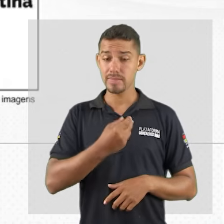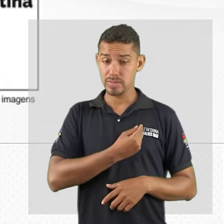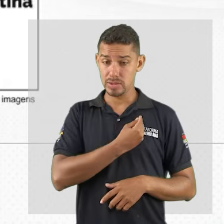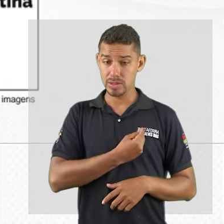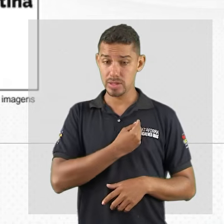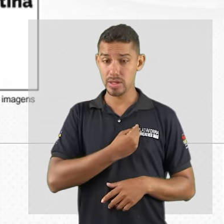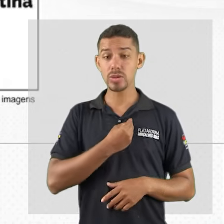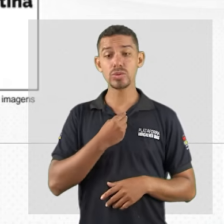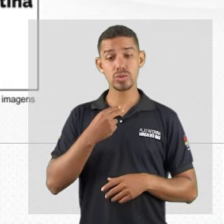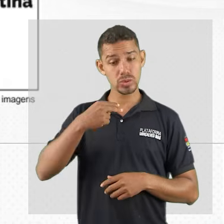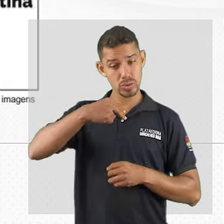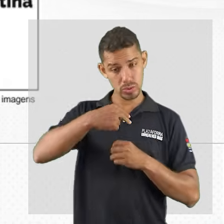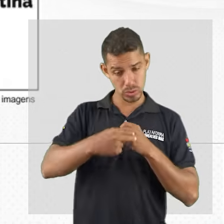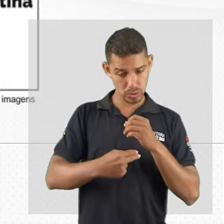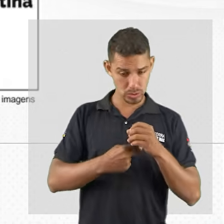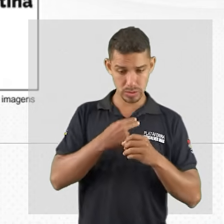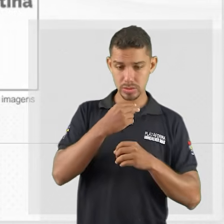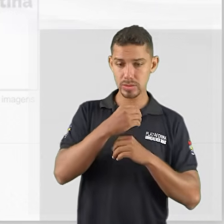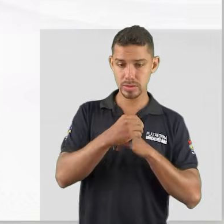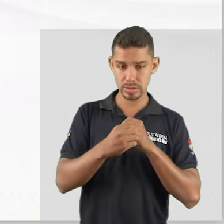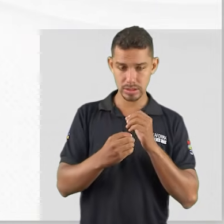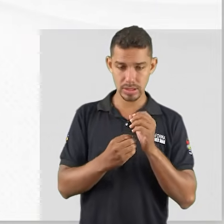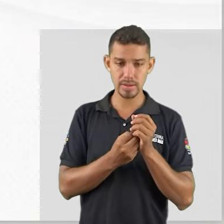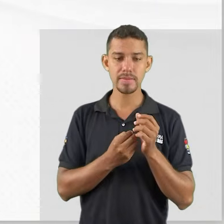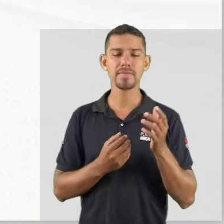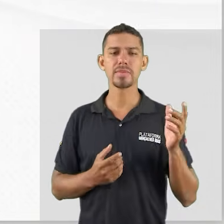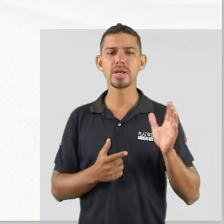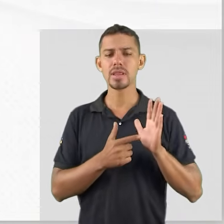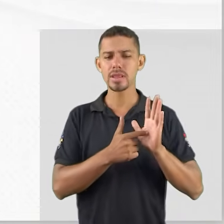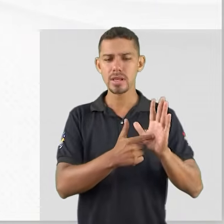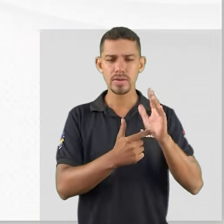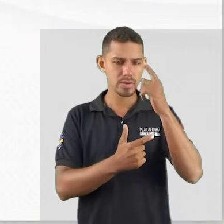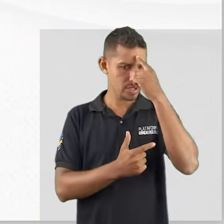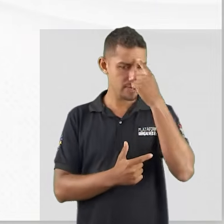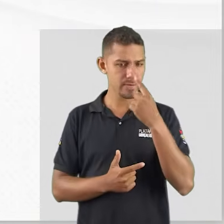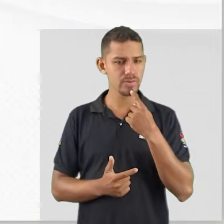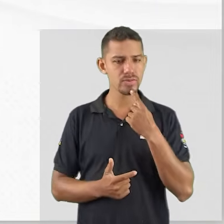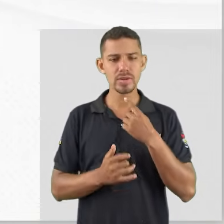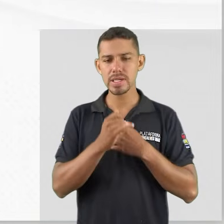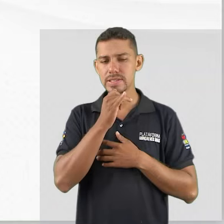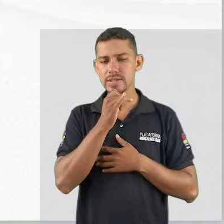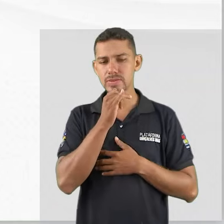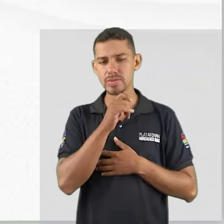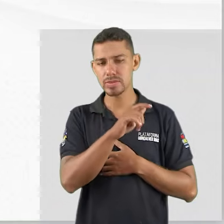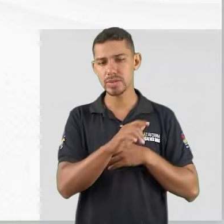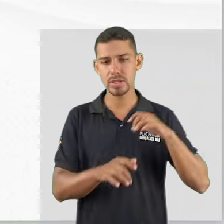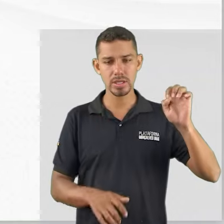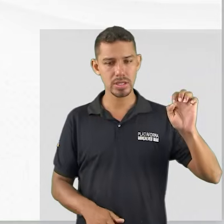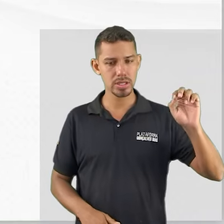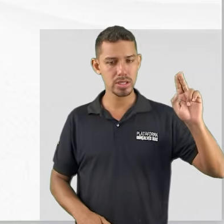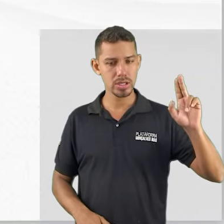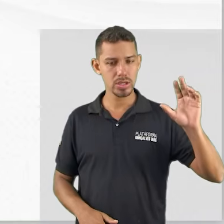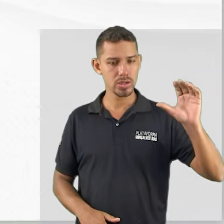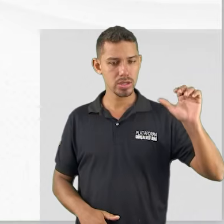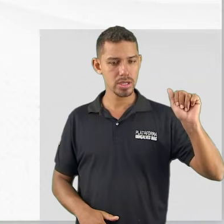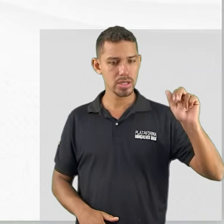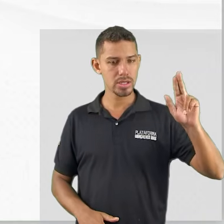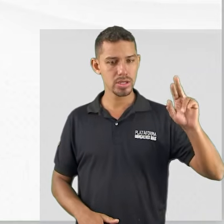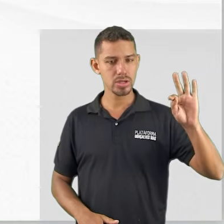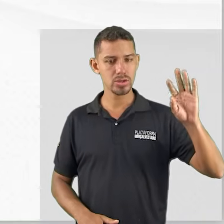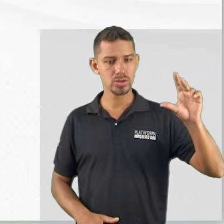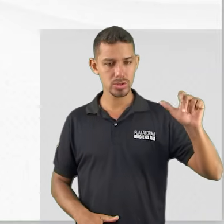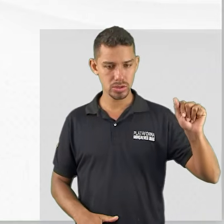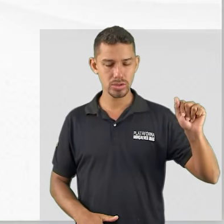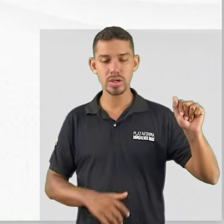núcleo celular. E como eu trouxe aí na figura para vocês, nós temos, então, por exemplo, uma célula eucariótica do reino animal, uma